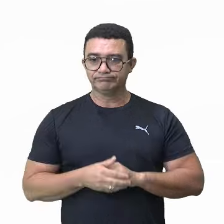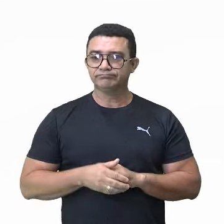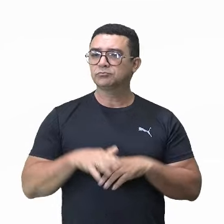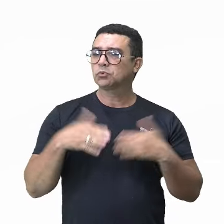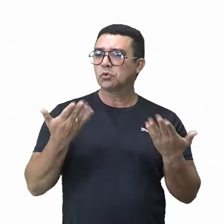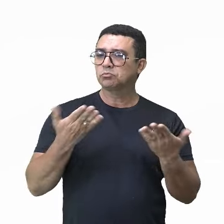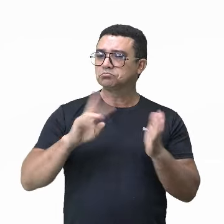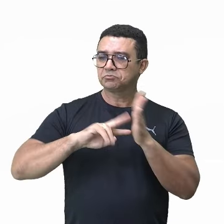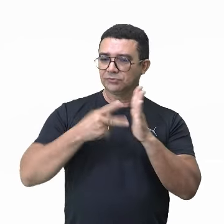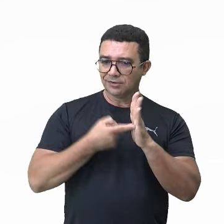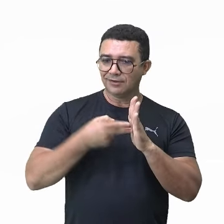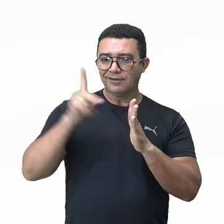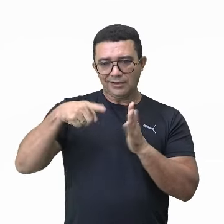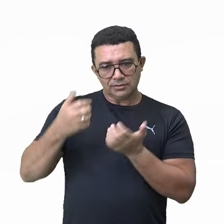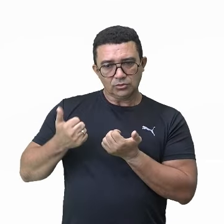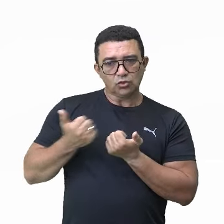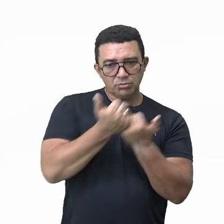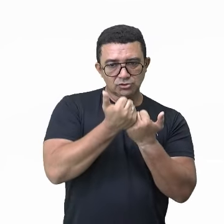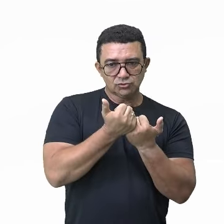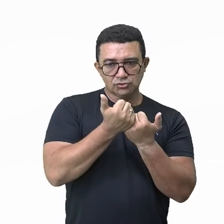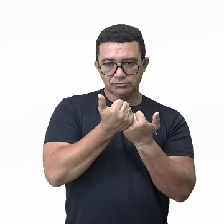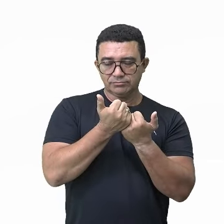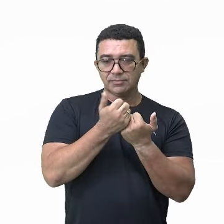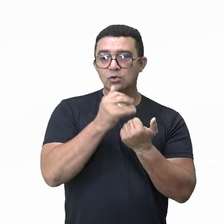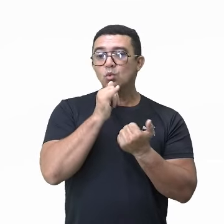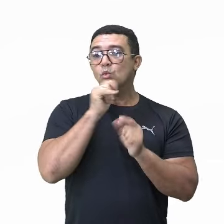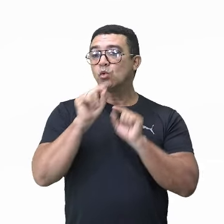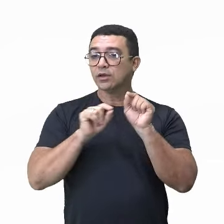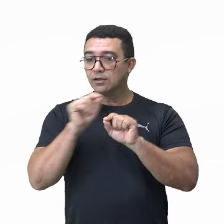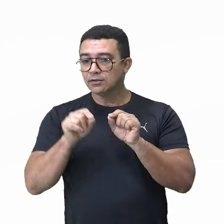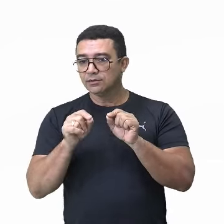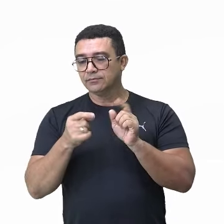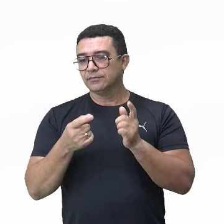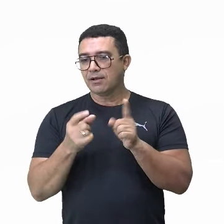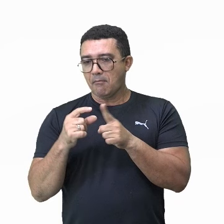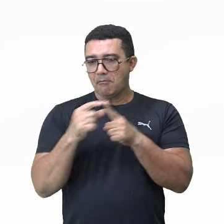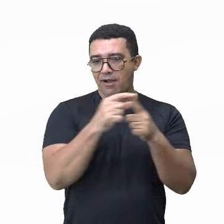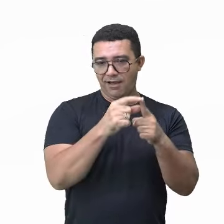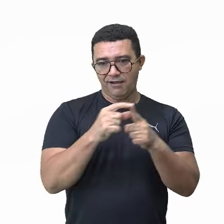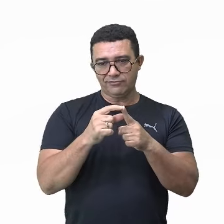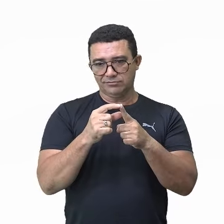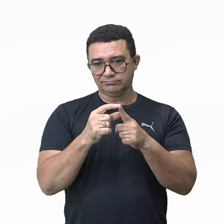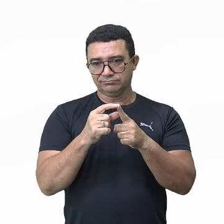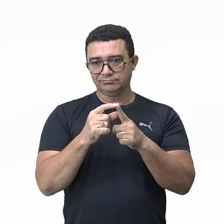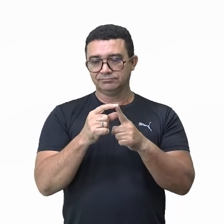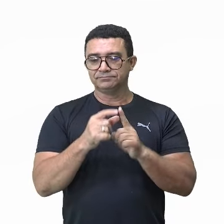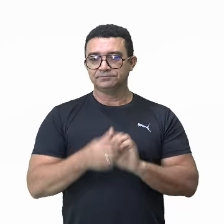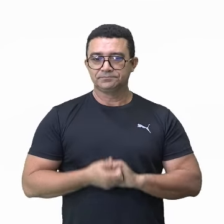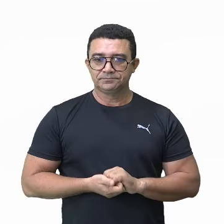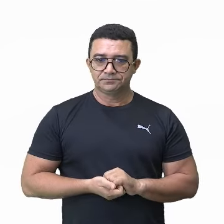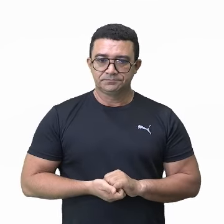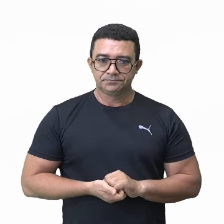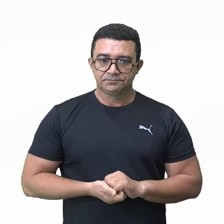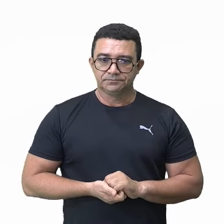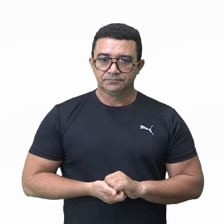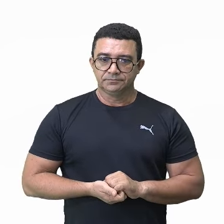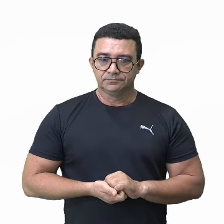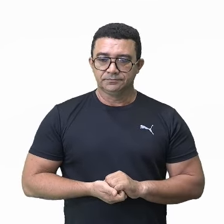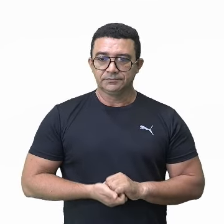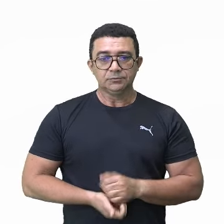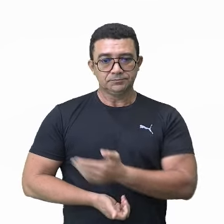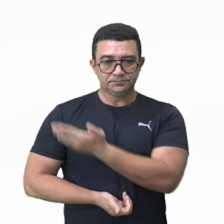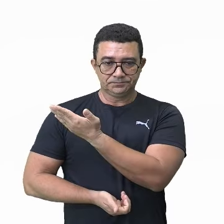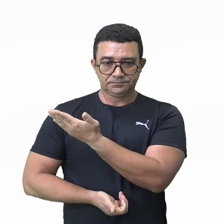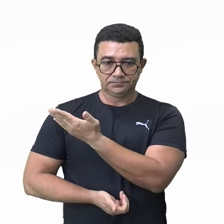substitui mas que ao mesmo tempo retoma o termo a que faz referencia a gente já vai entender isso e quais são nós